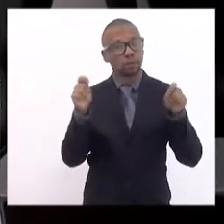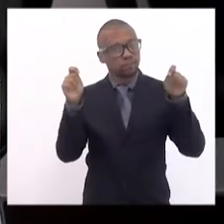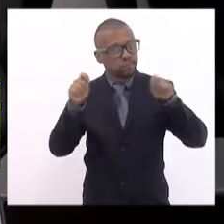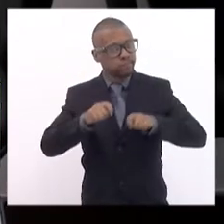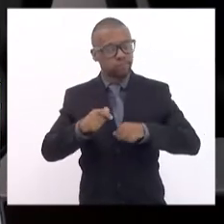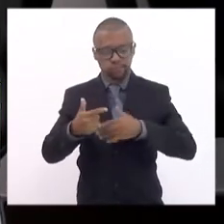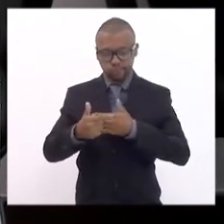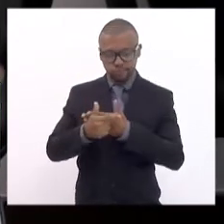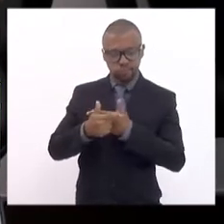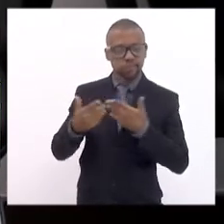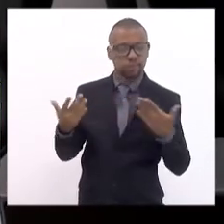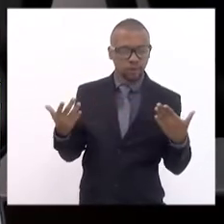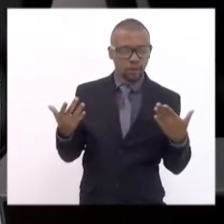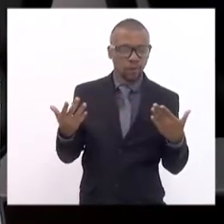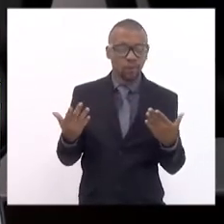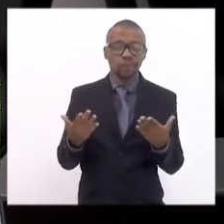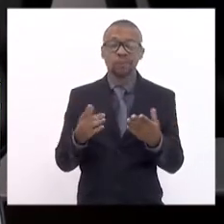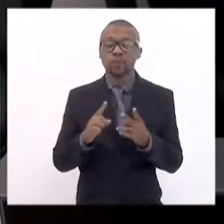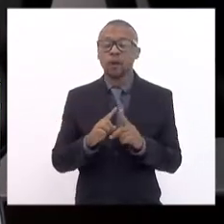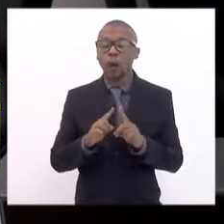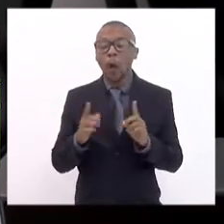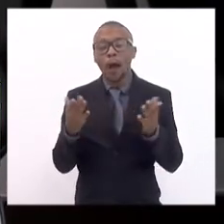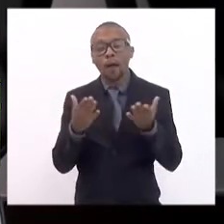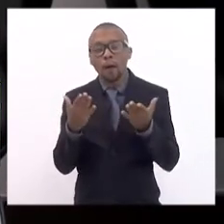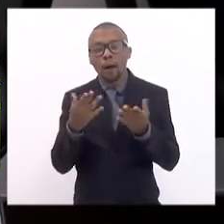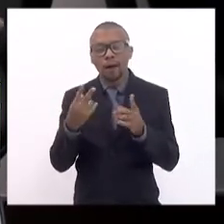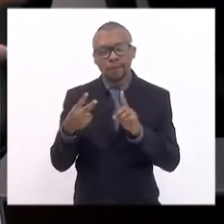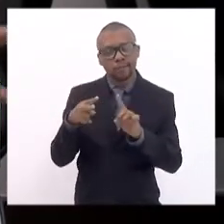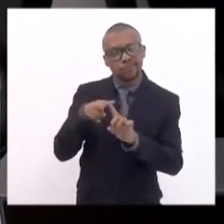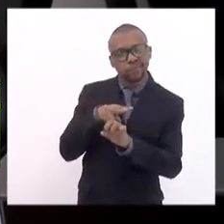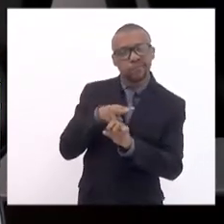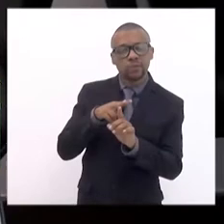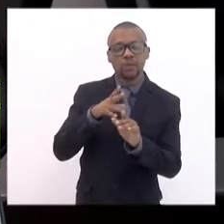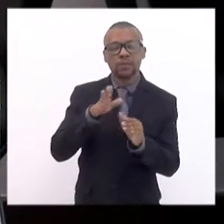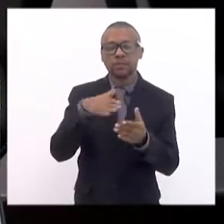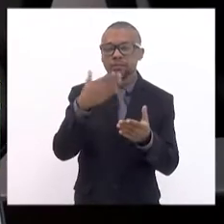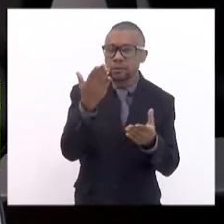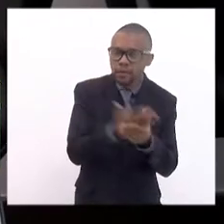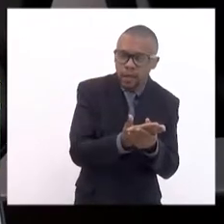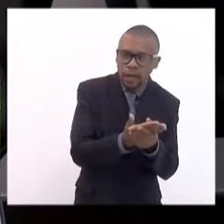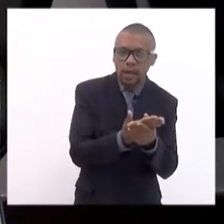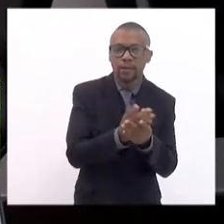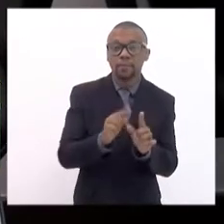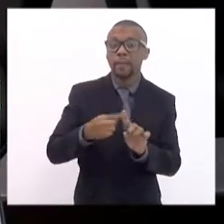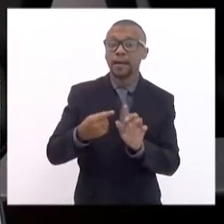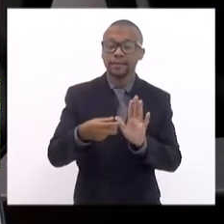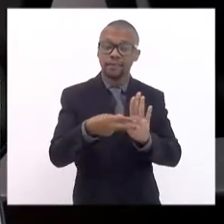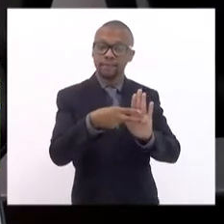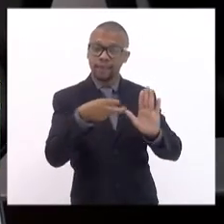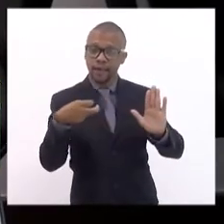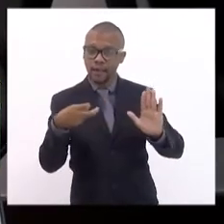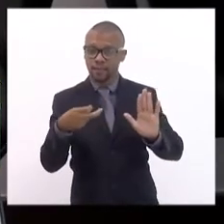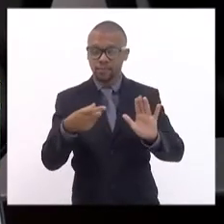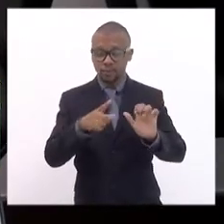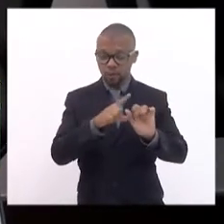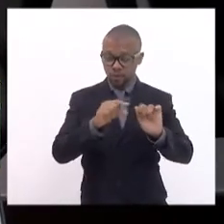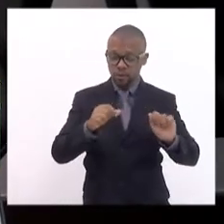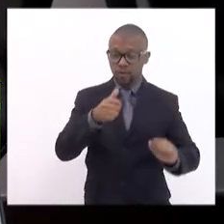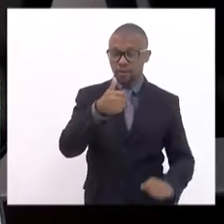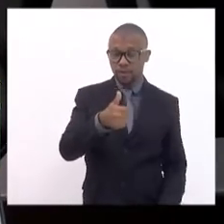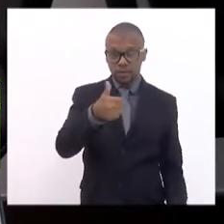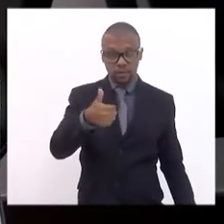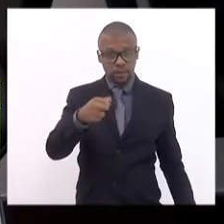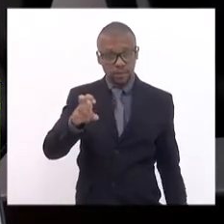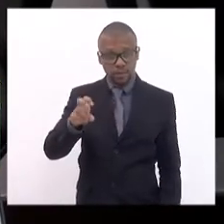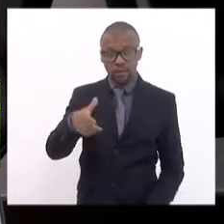de vista, né, das sanções e vetos em geral, o que acontece é o seguinte, está lá no artigo 115 da Constituição,